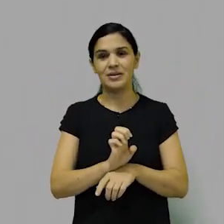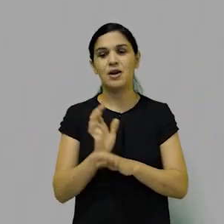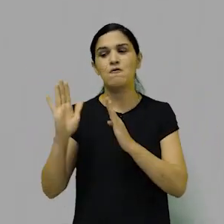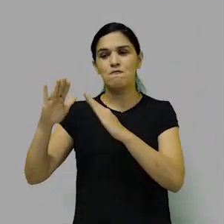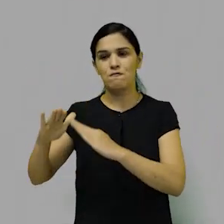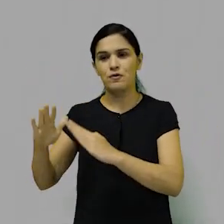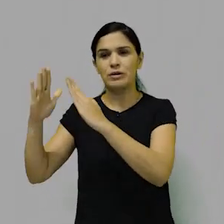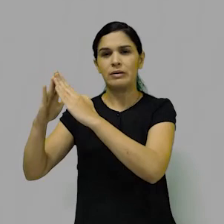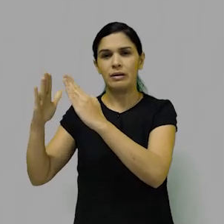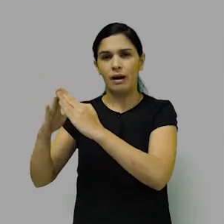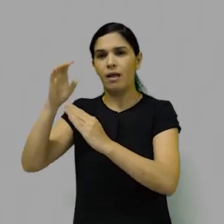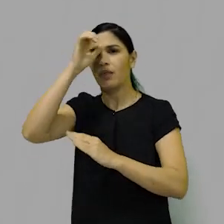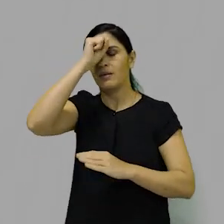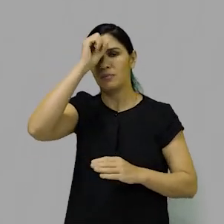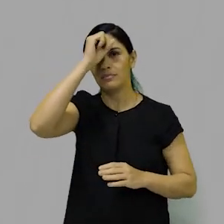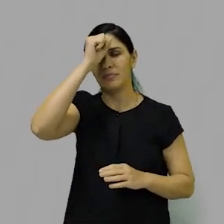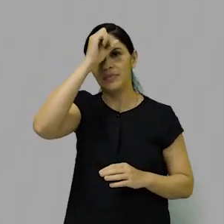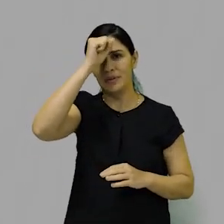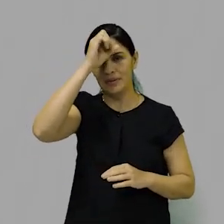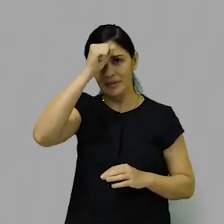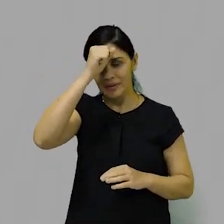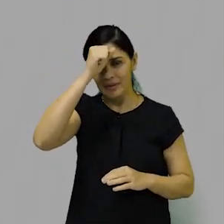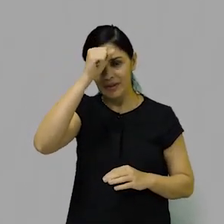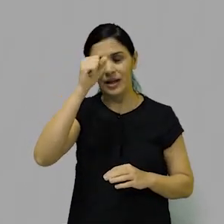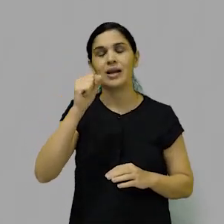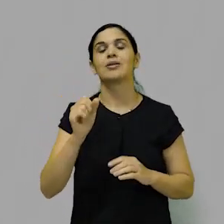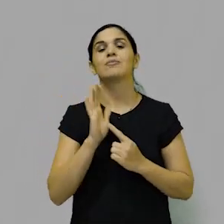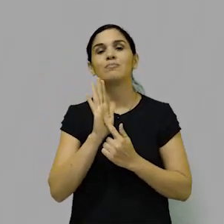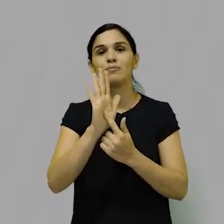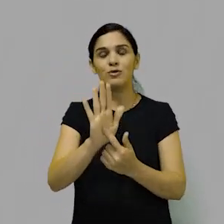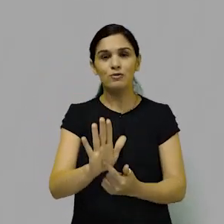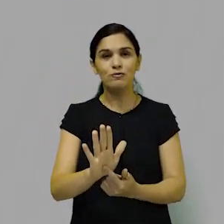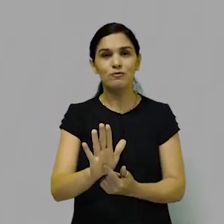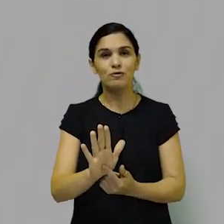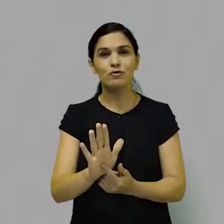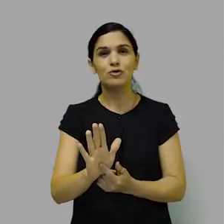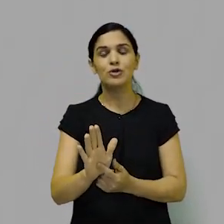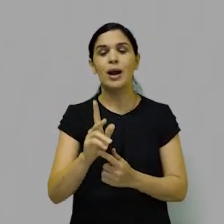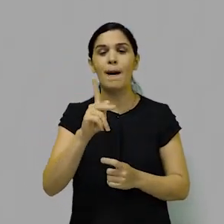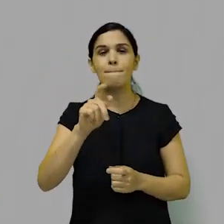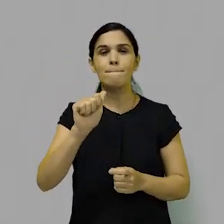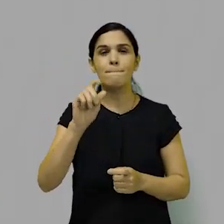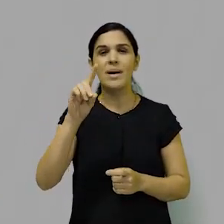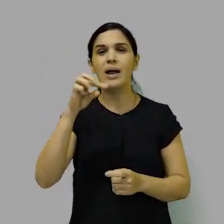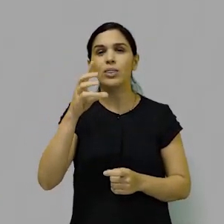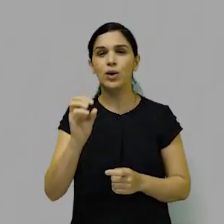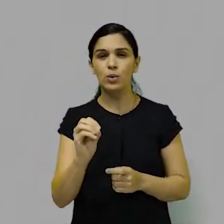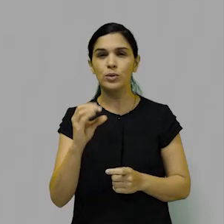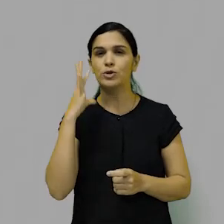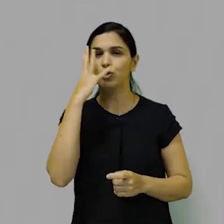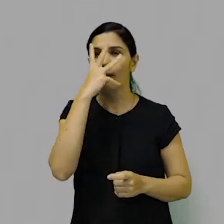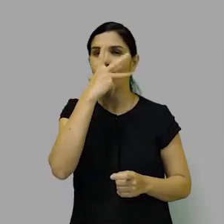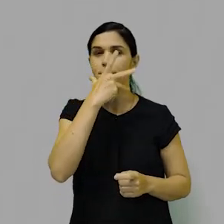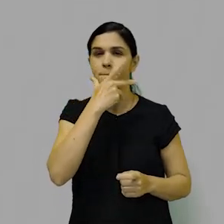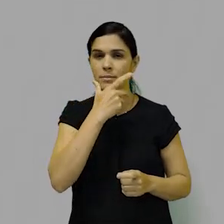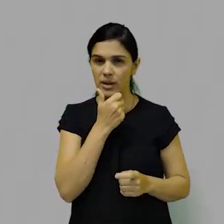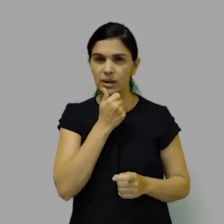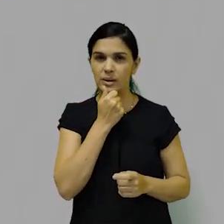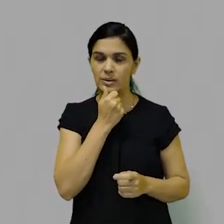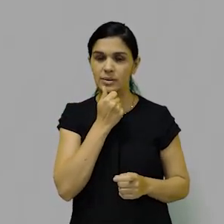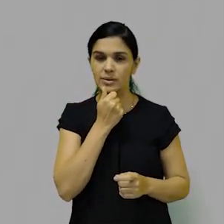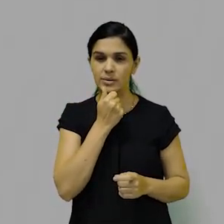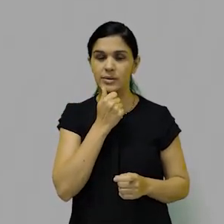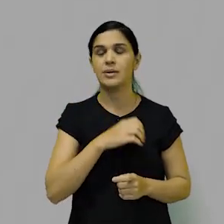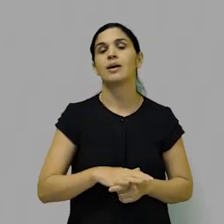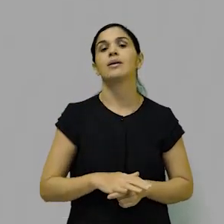em Casa Aprendendo, nós iremos falar aqui um pouquinho sobre os padrões de beleza, tá certo? Nós estamos vendo aí numa crescente, aí a última